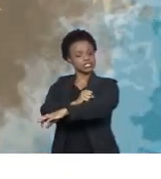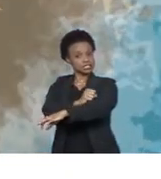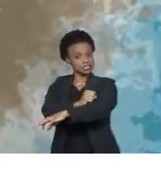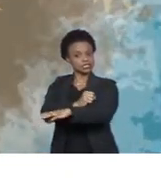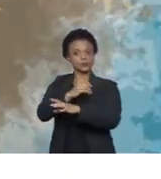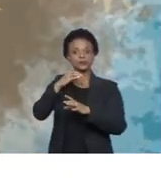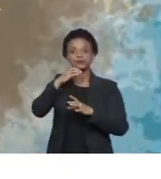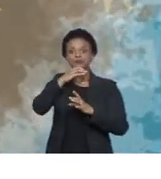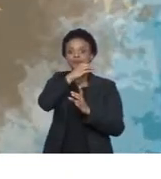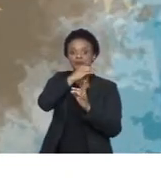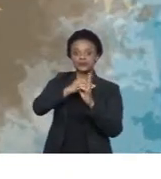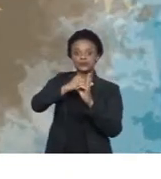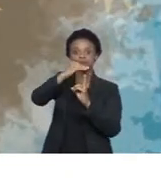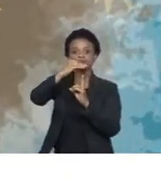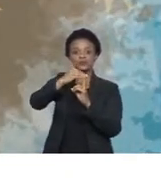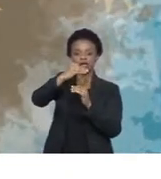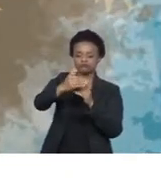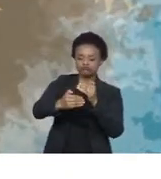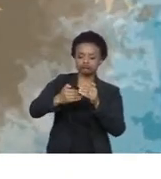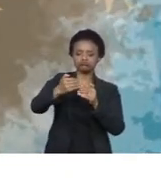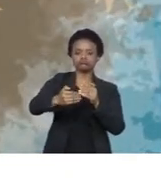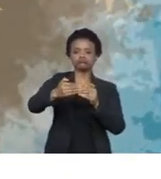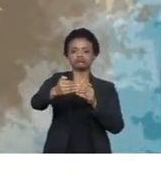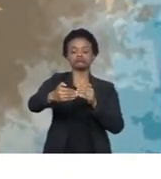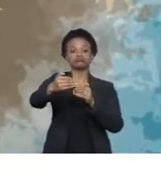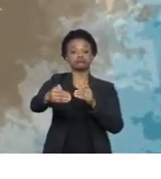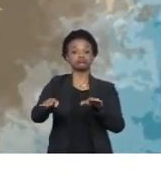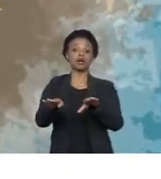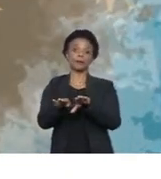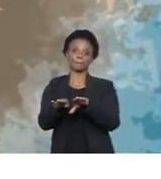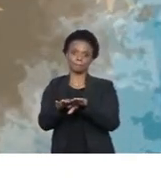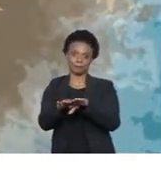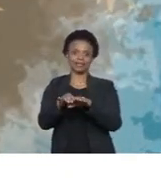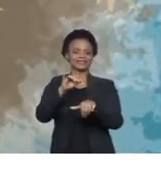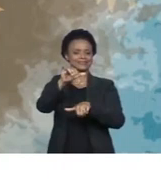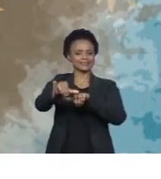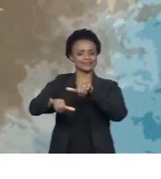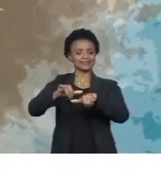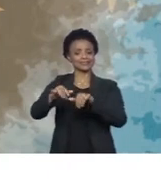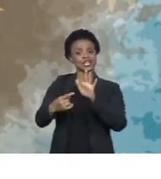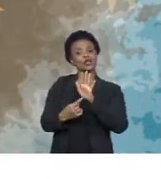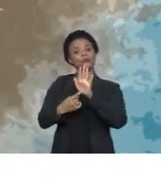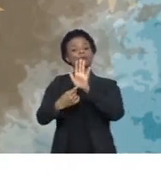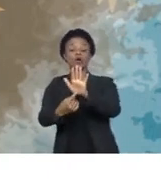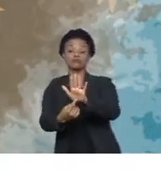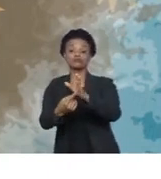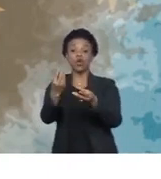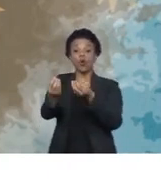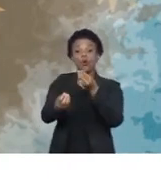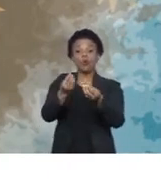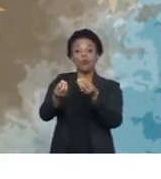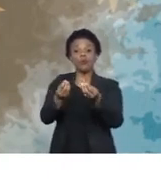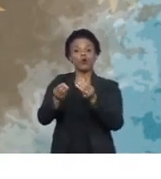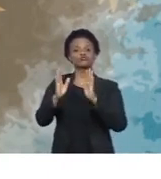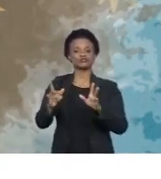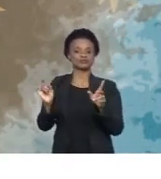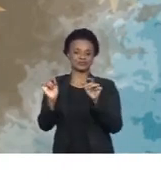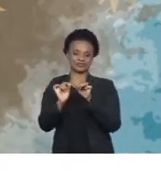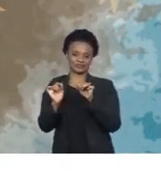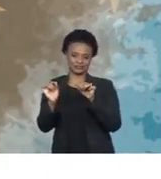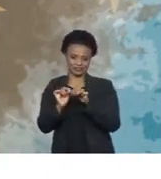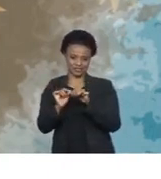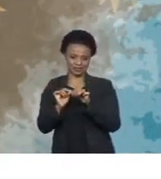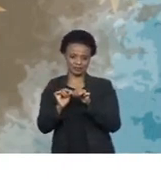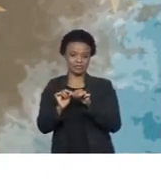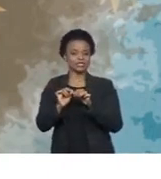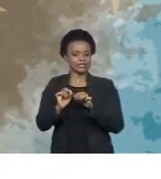de transformação determinam o grau metamórfico no qual a rocha foi formada. Se a pressão e a temperatura diminuem durante o